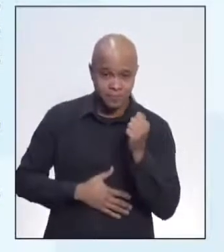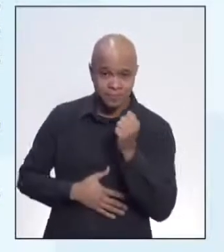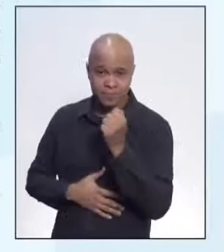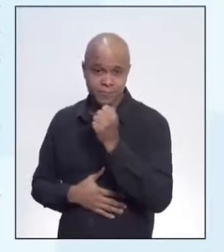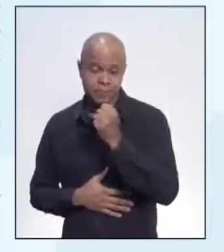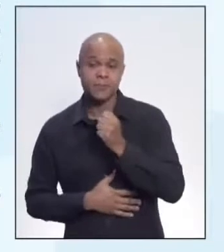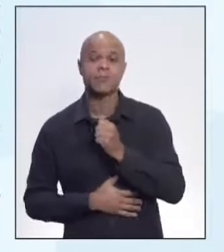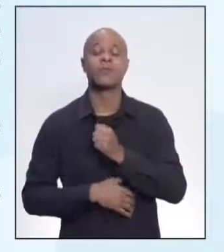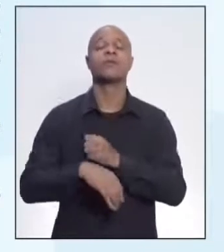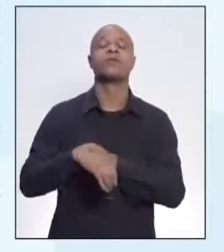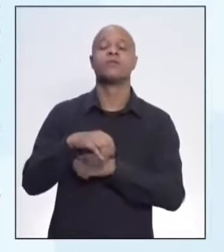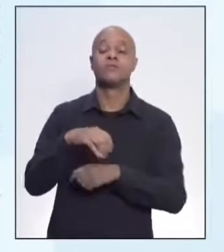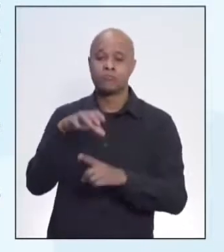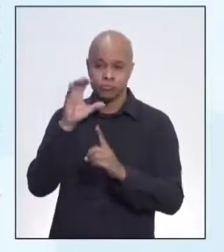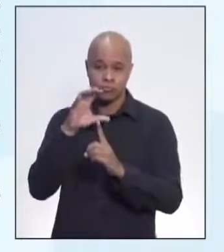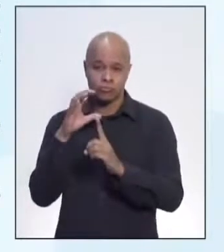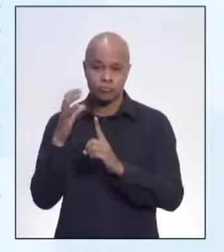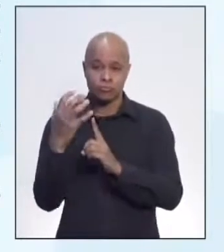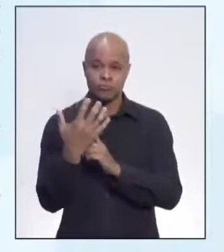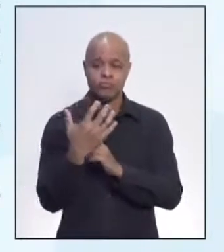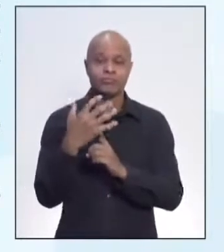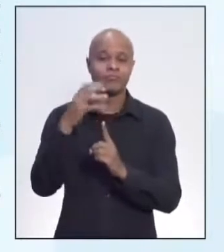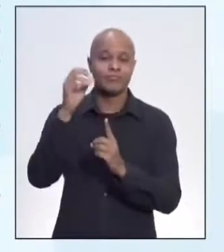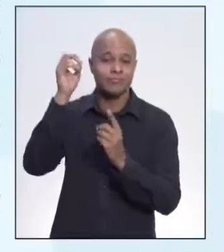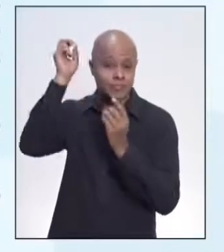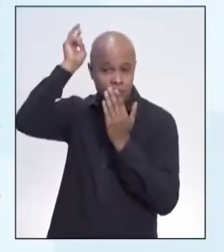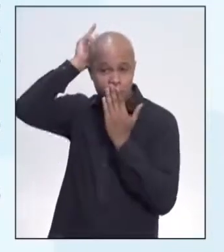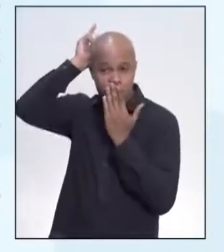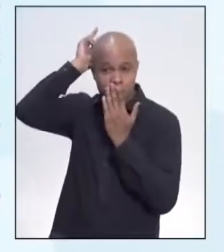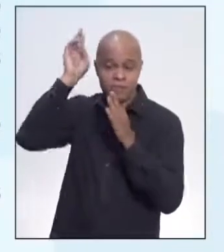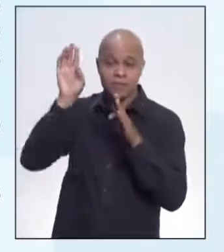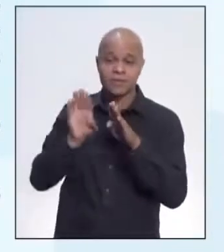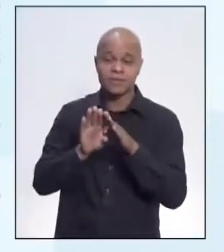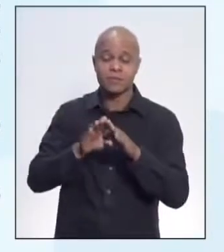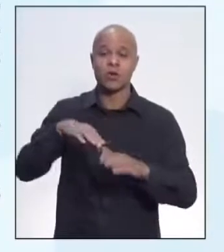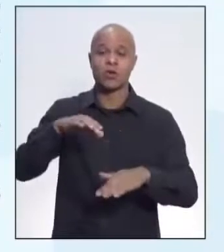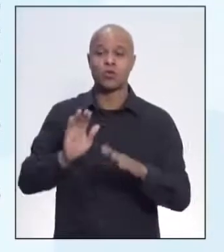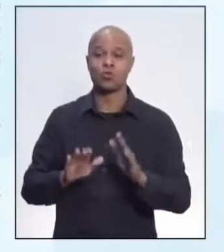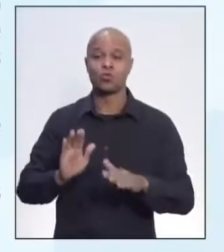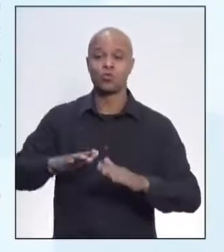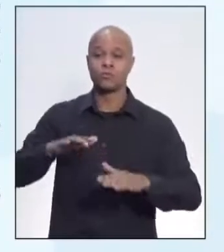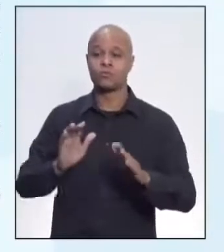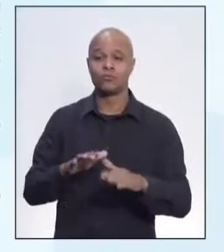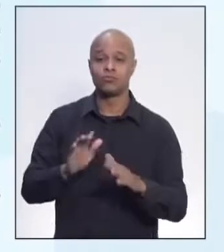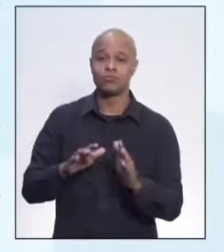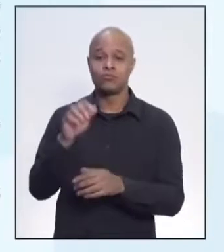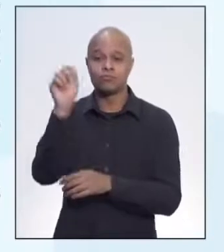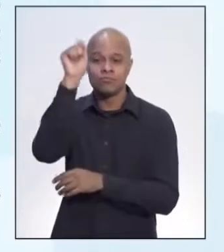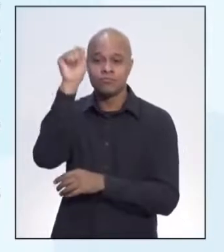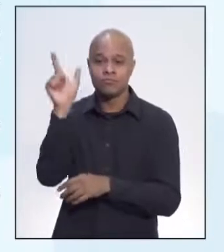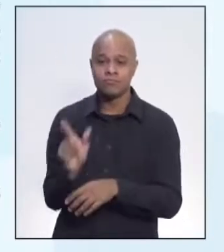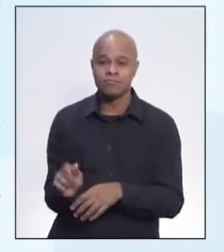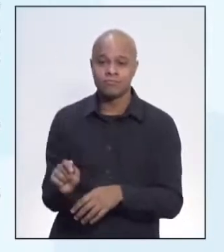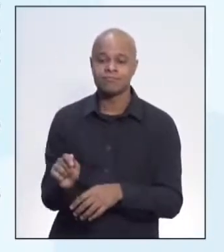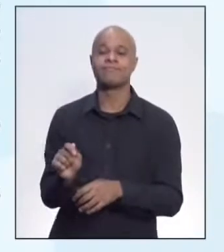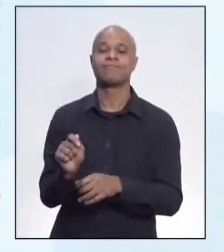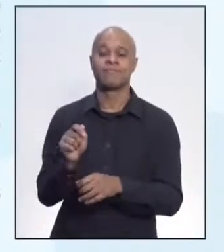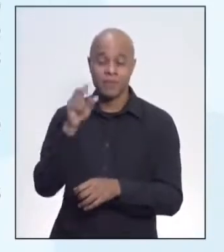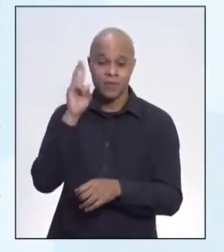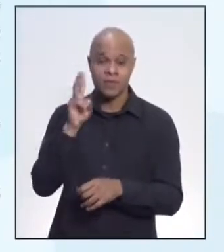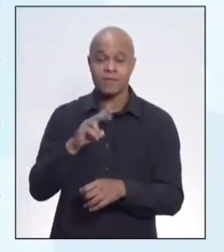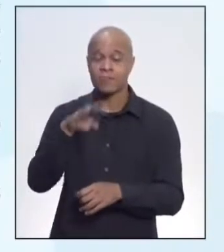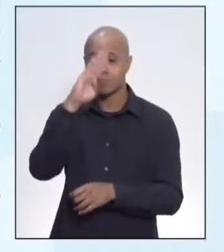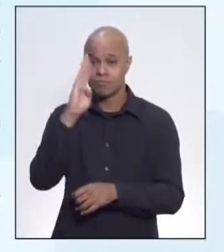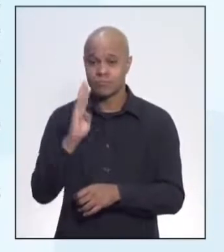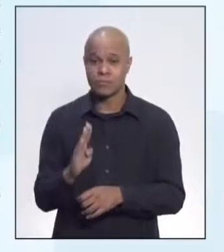dos batuques africanos da região. Dos batuques africanos. É uma dança que a gente vê mais na região Nordeste, mas tem no Brasil todo,